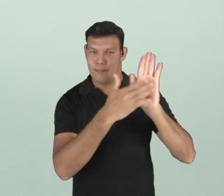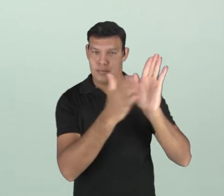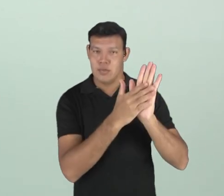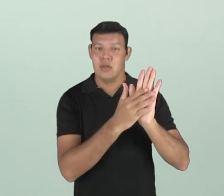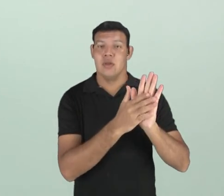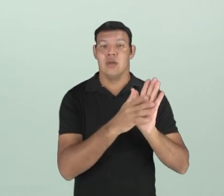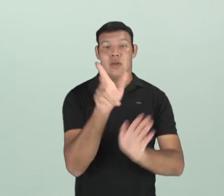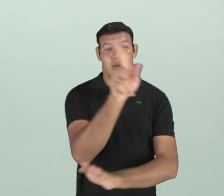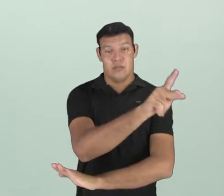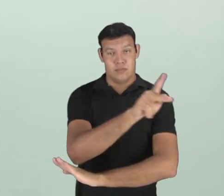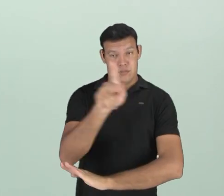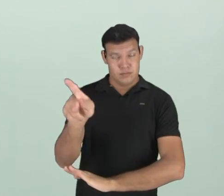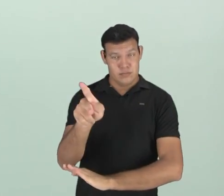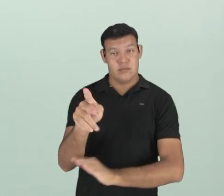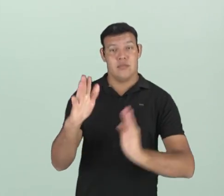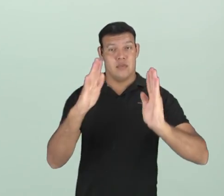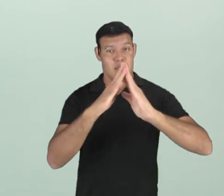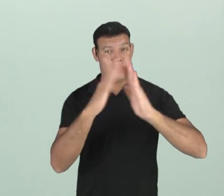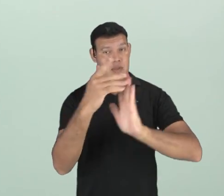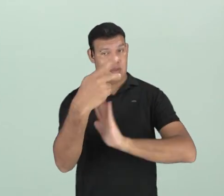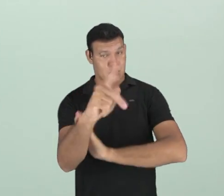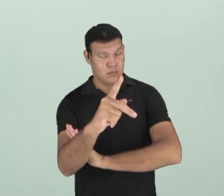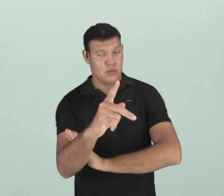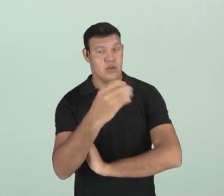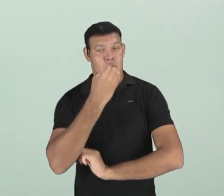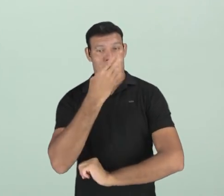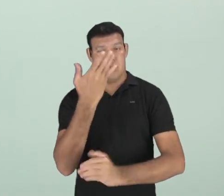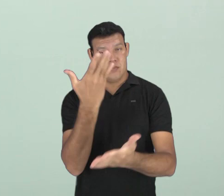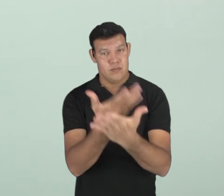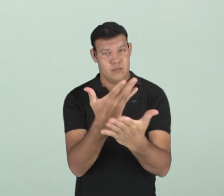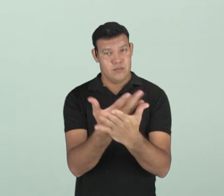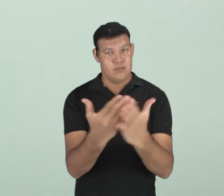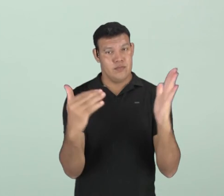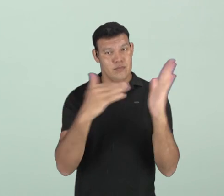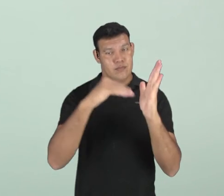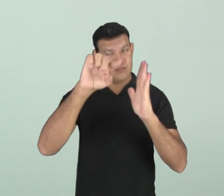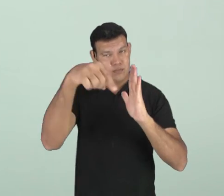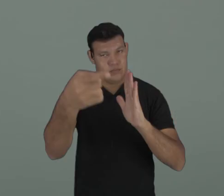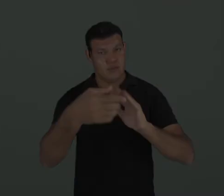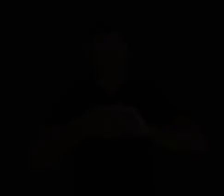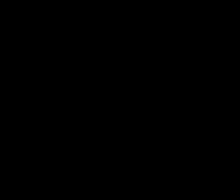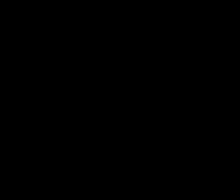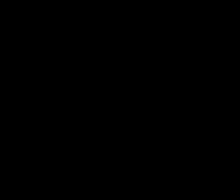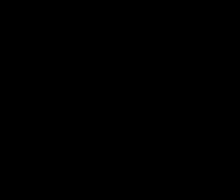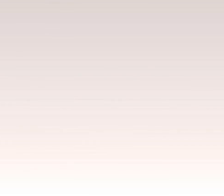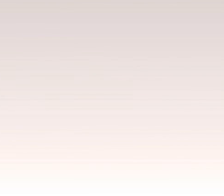por seu professor na sua casa. Uma boa aula e até a próxima!